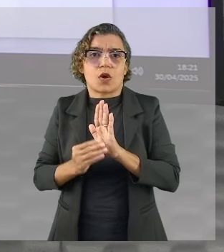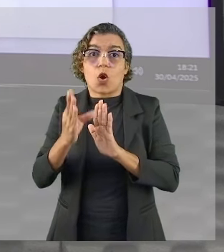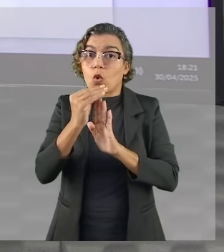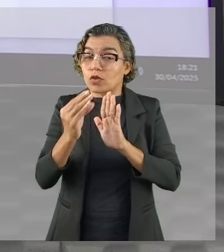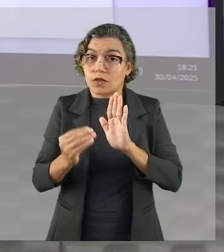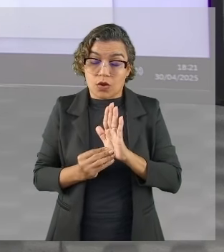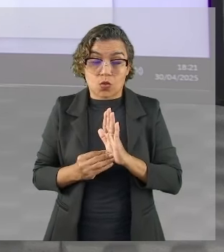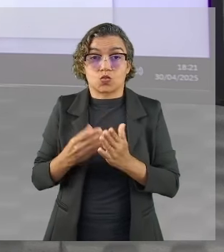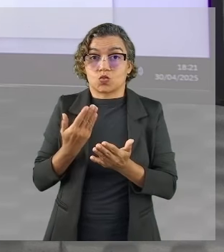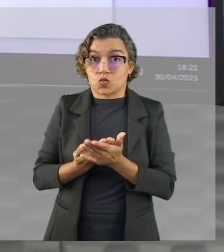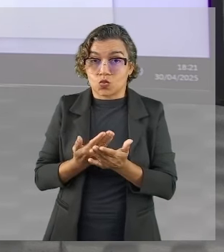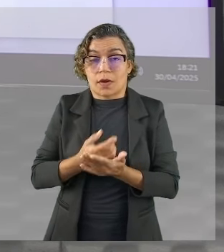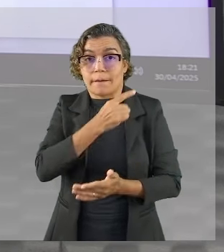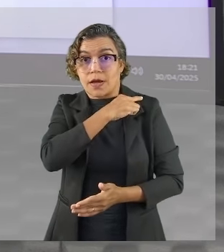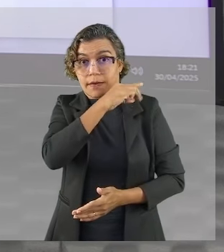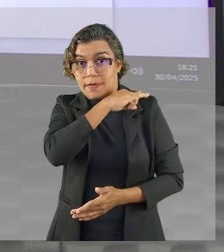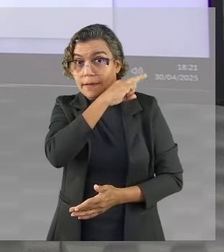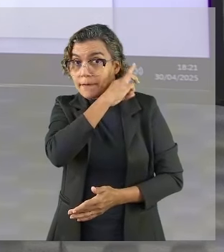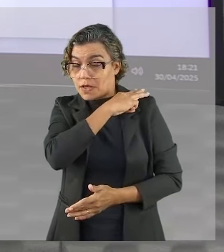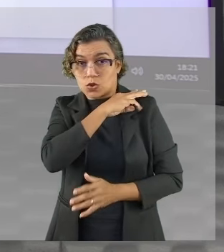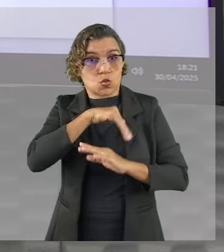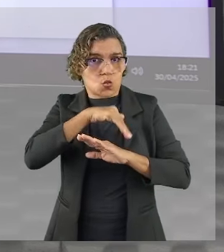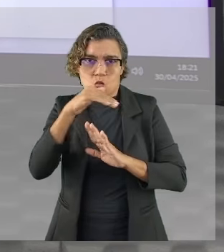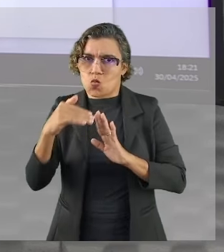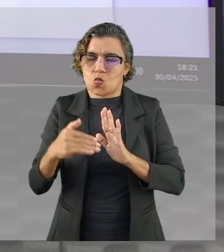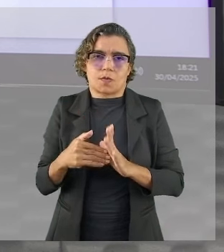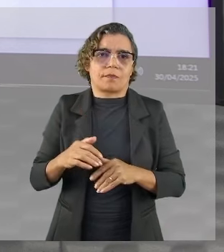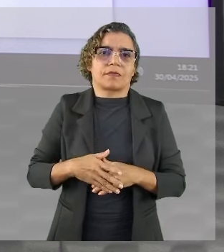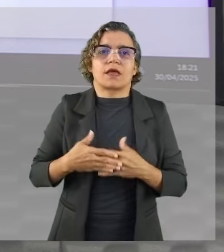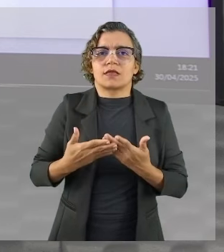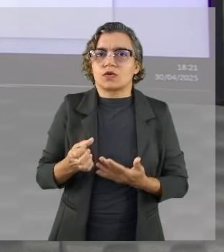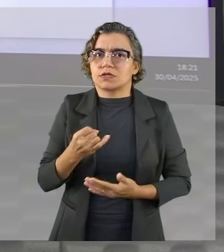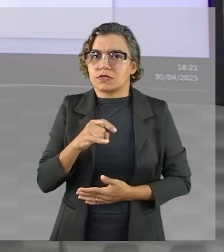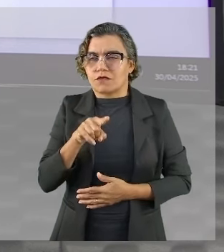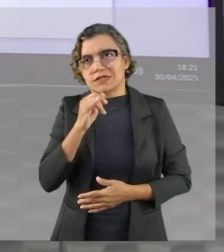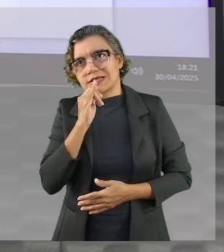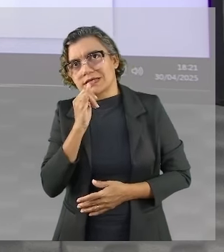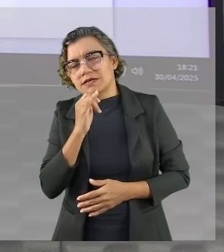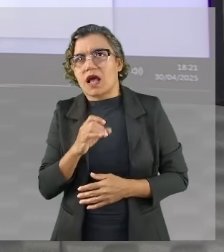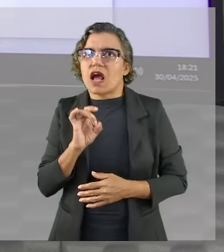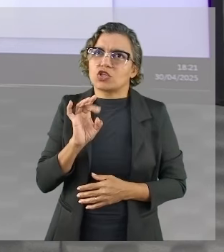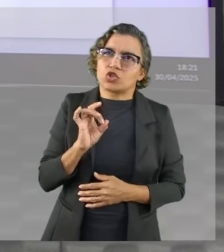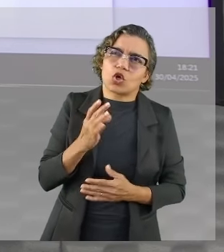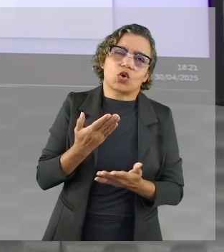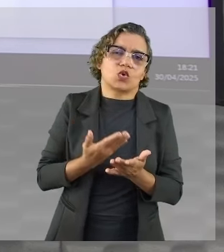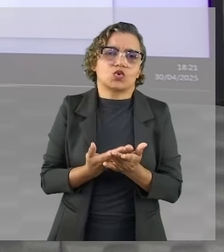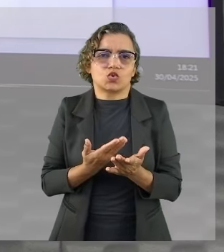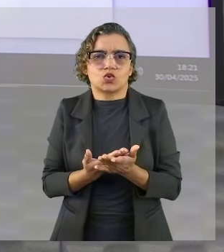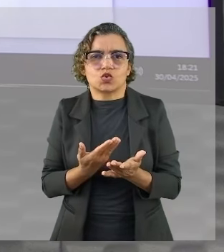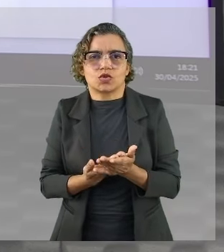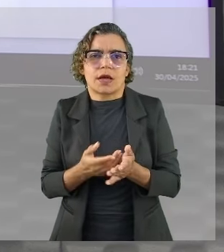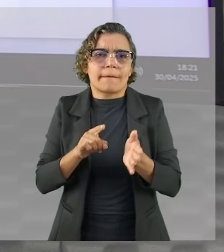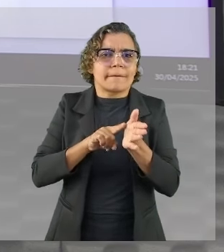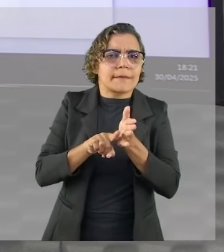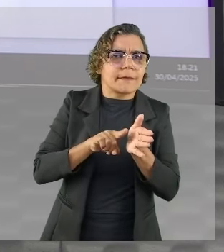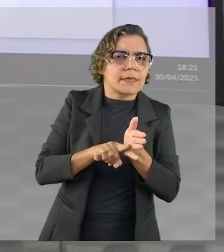trabalhados no ensino médio. Então, se você deixar, por exemplo, eu só vou estudar questões ali